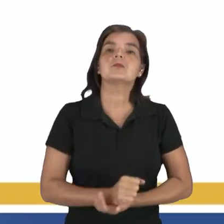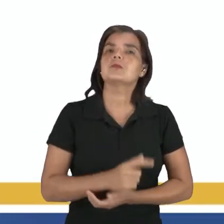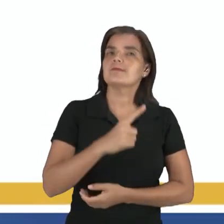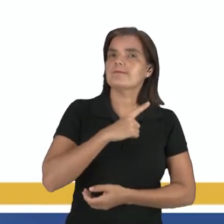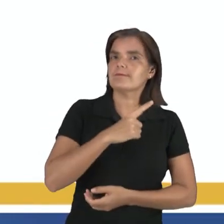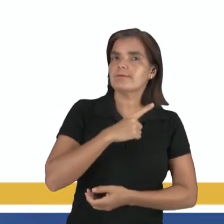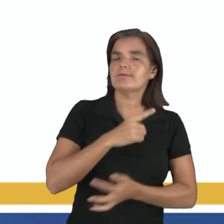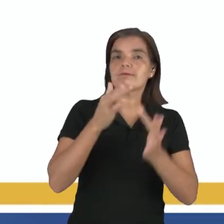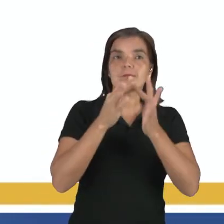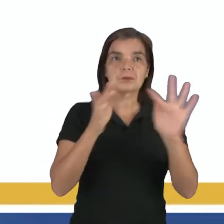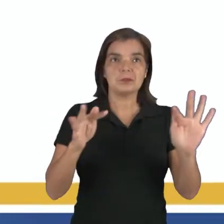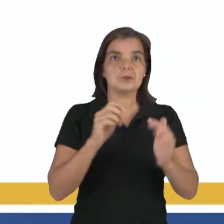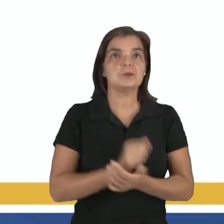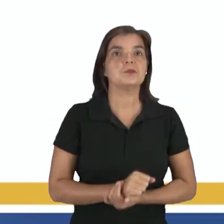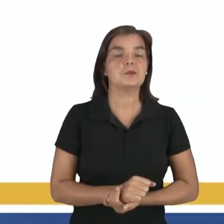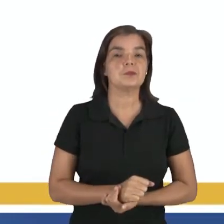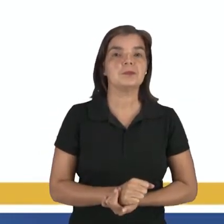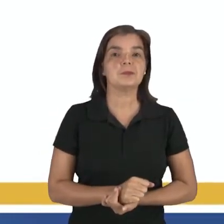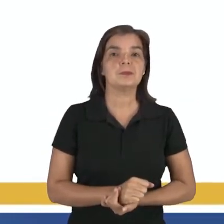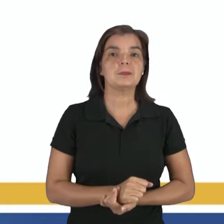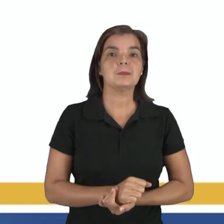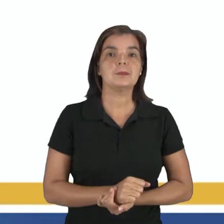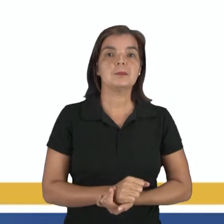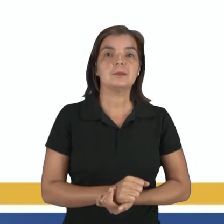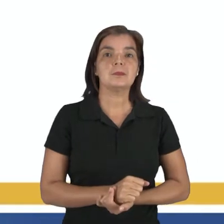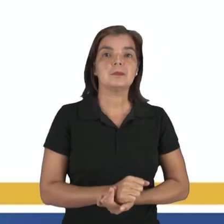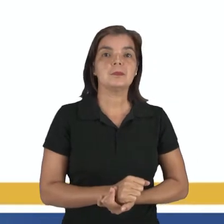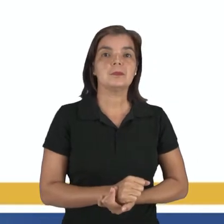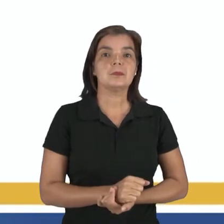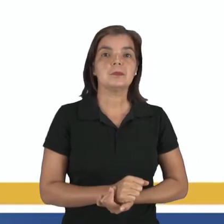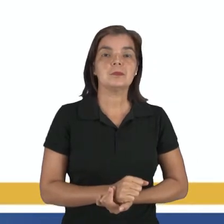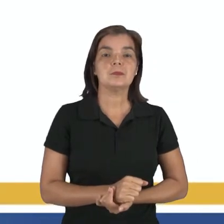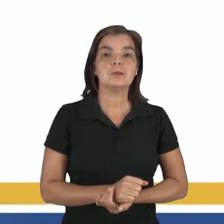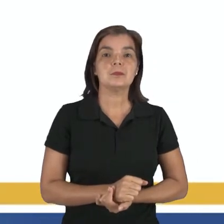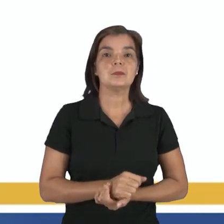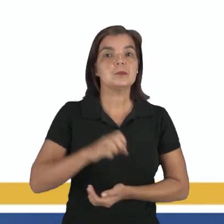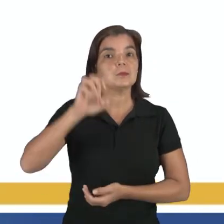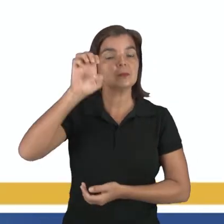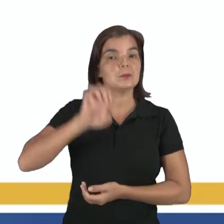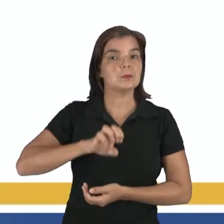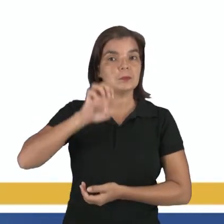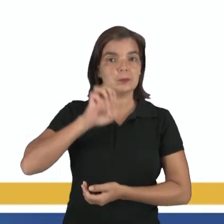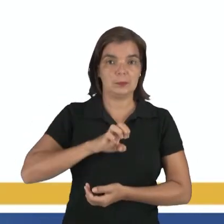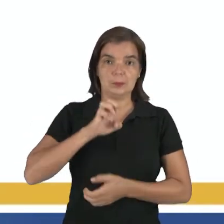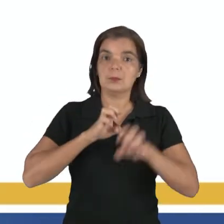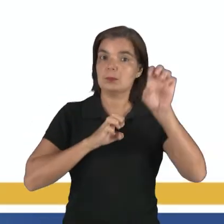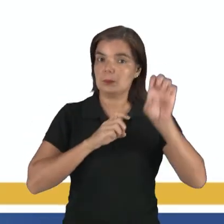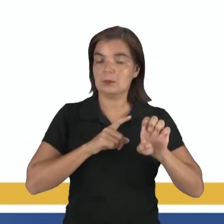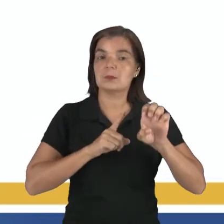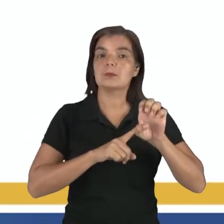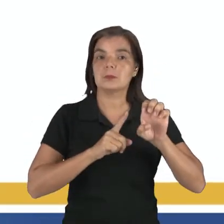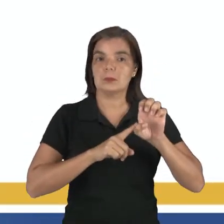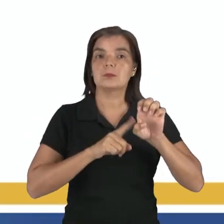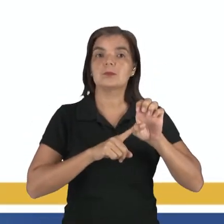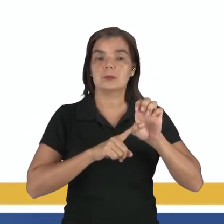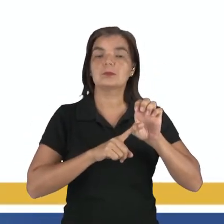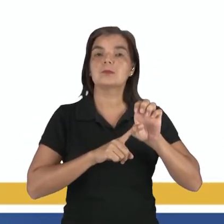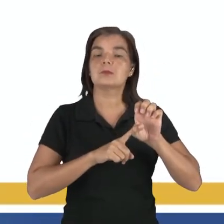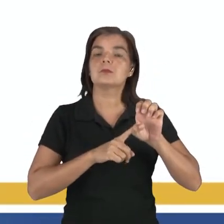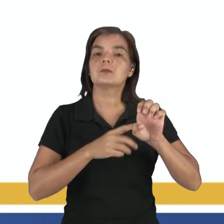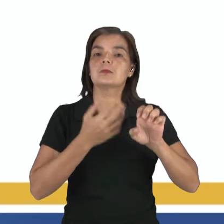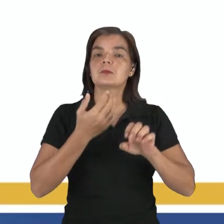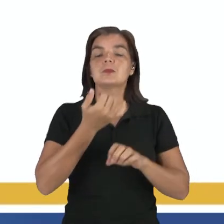nós temos a função, e a esquerda de vocês, a direita de